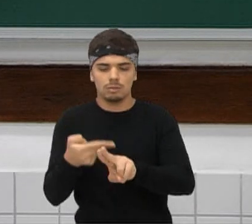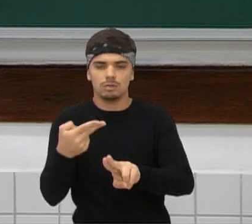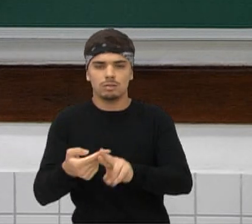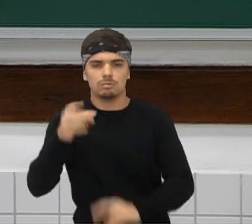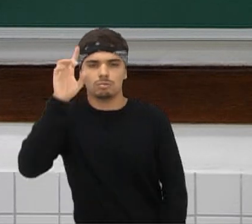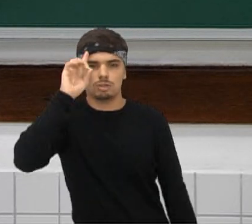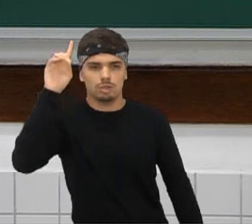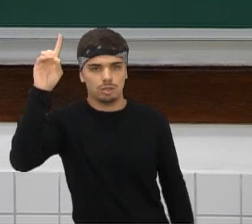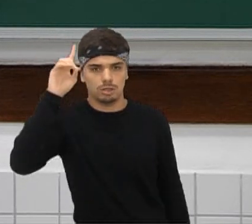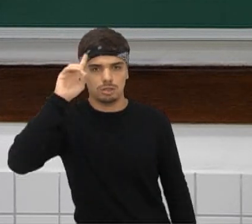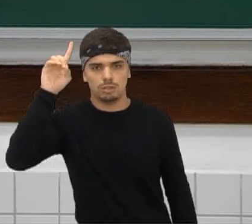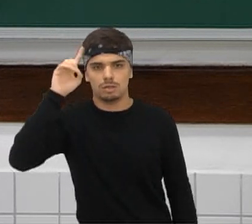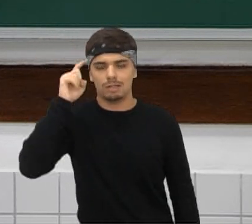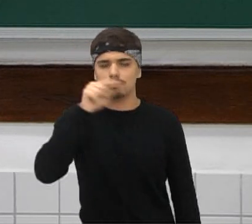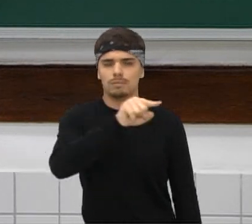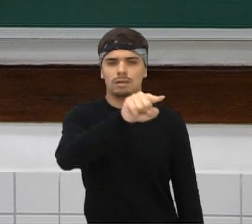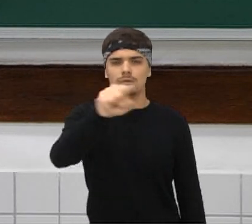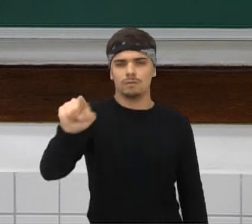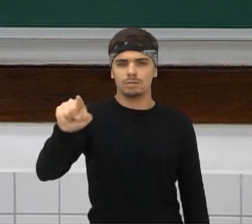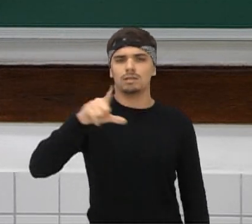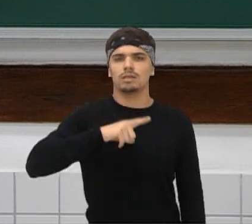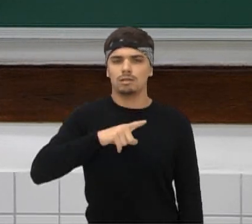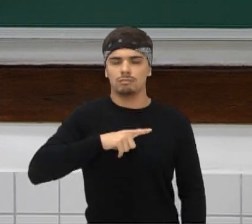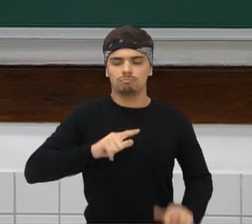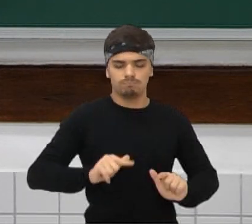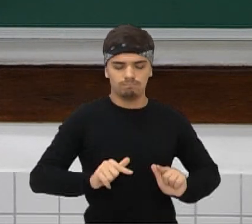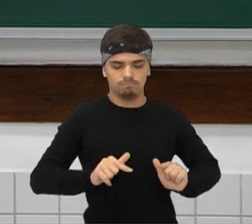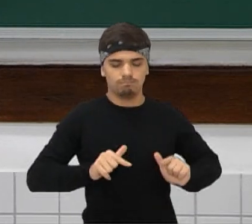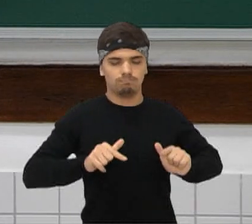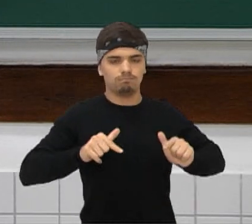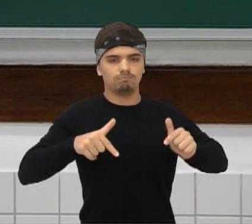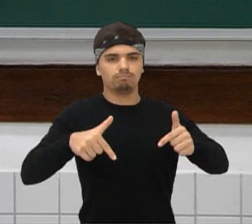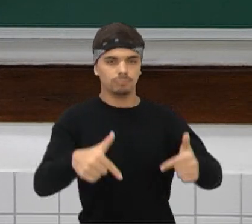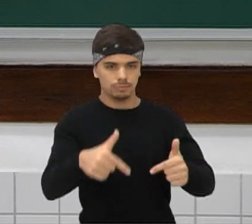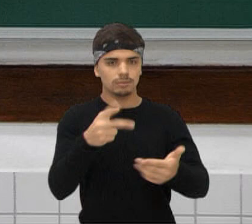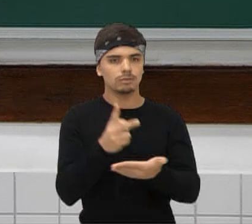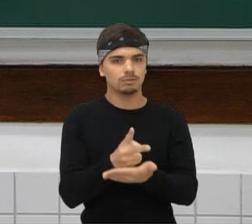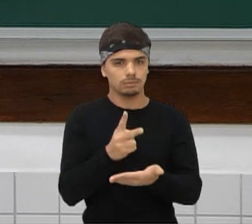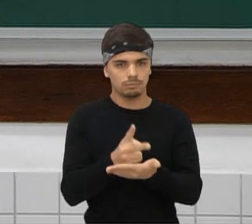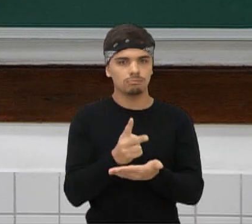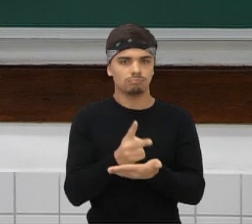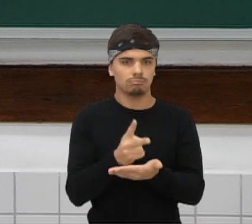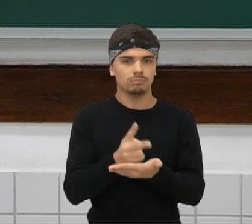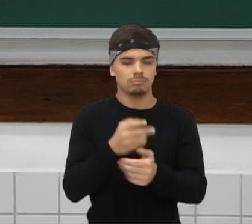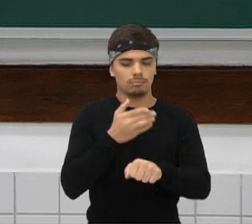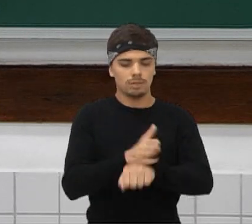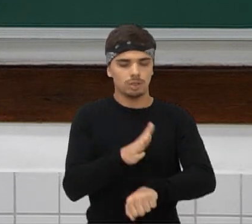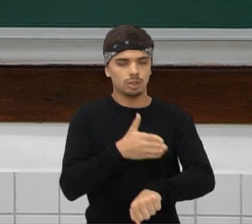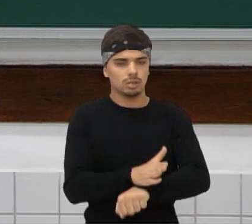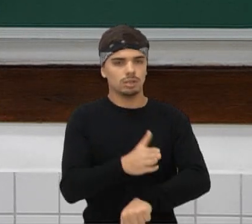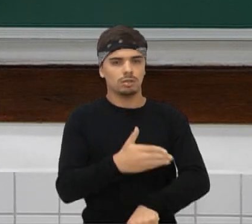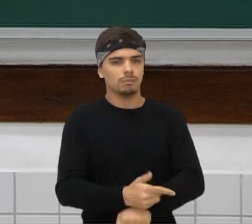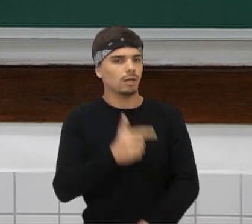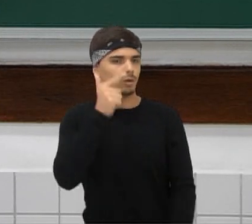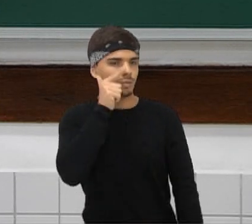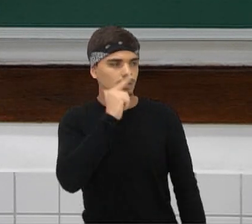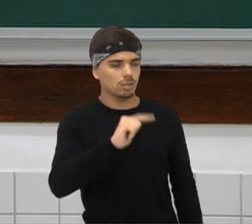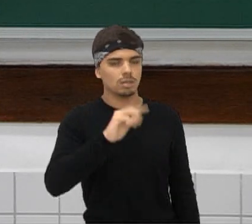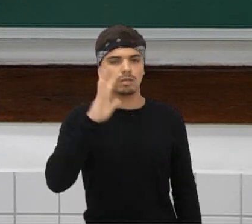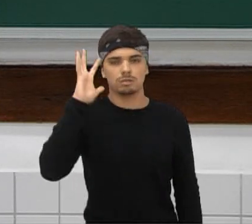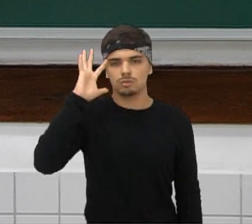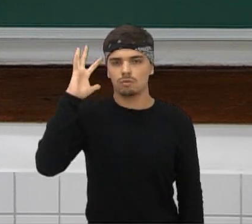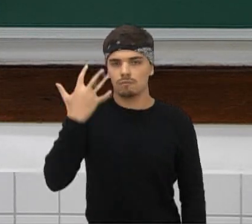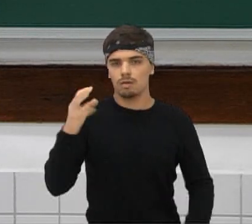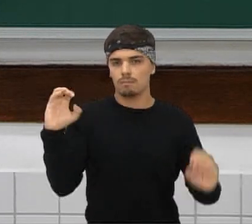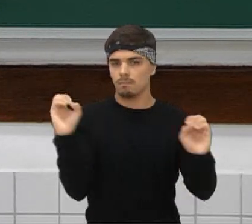dia a dia, para que você vá cada vez mais praticando, né, para conseguir resolver ele